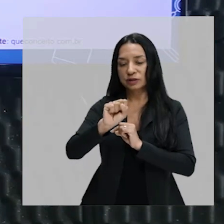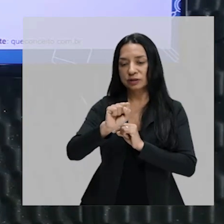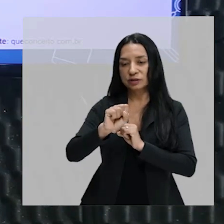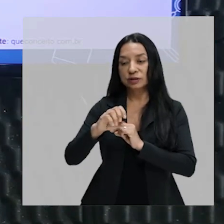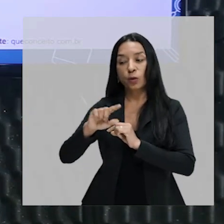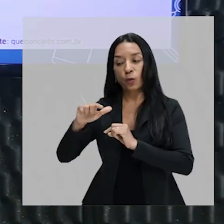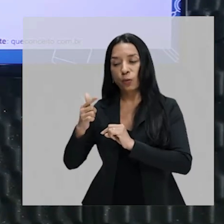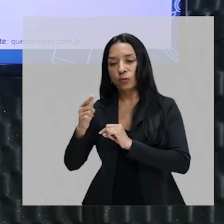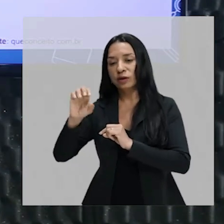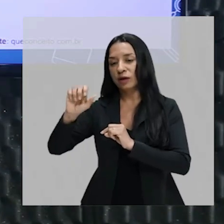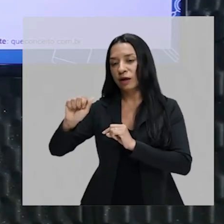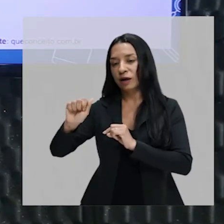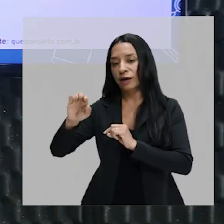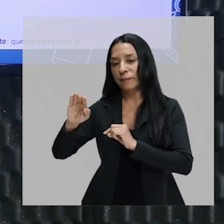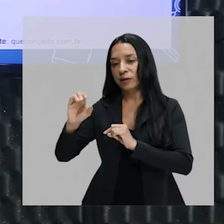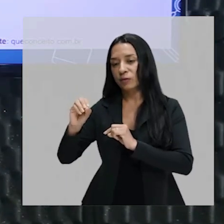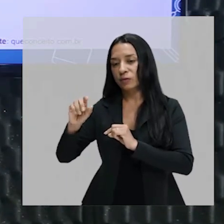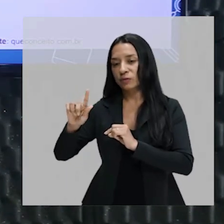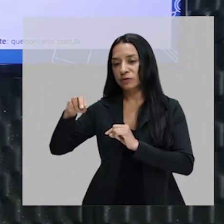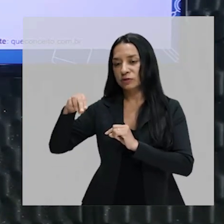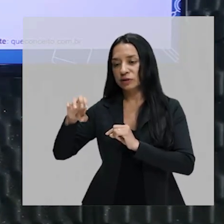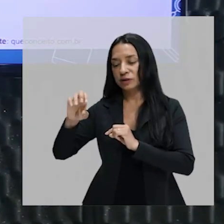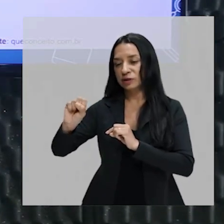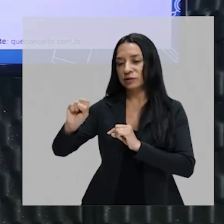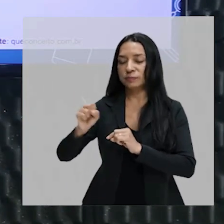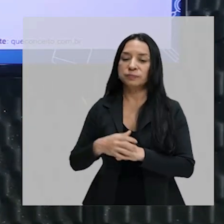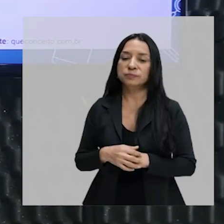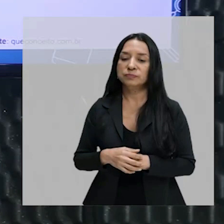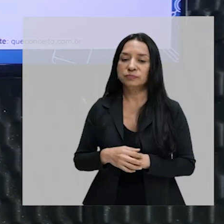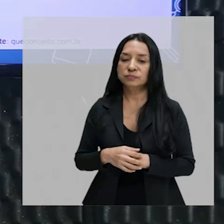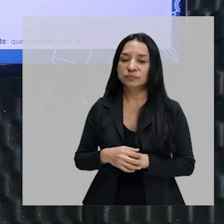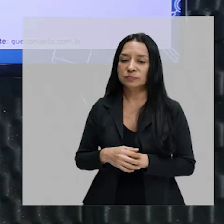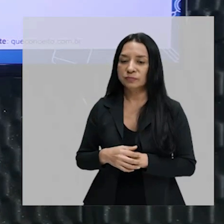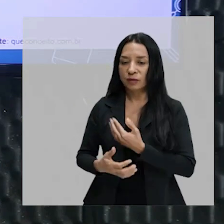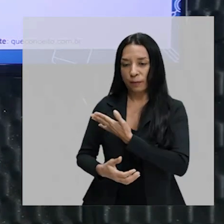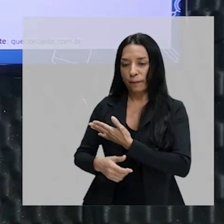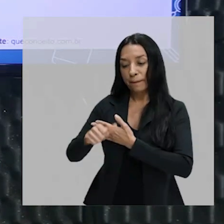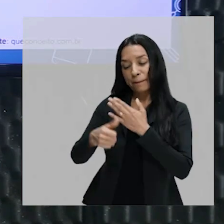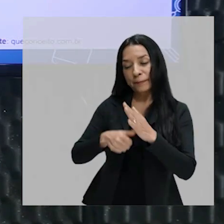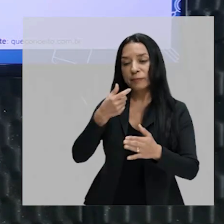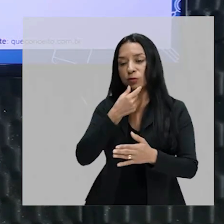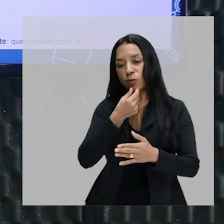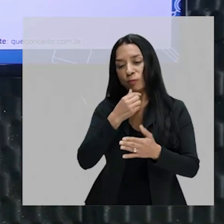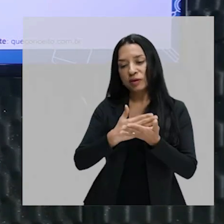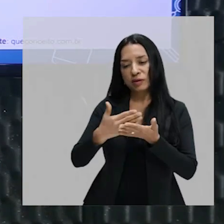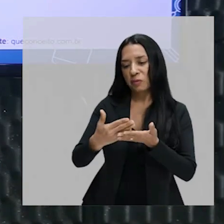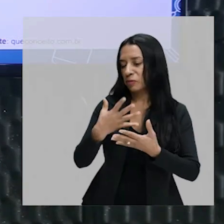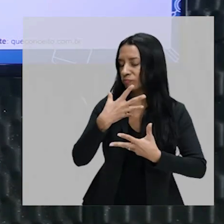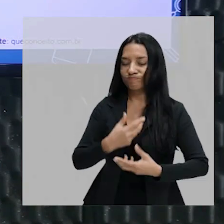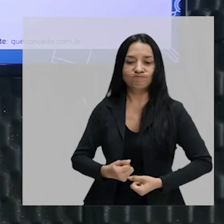para vocês que começou a refutar a teoria a biogênese é o Francesco Redi tá